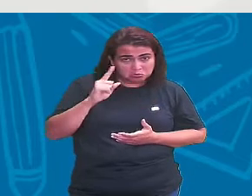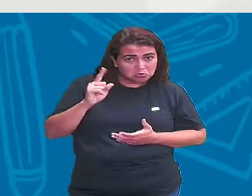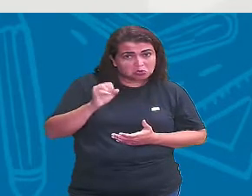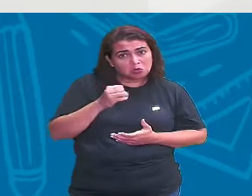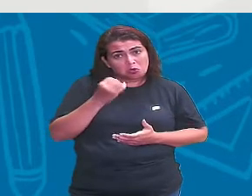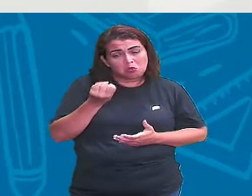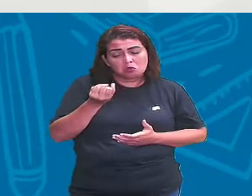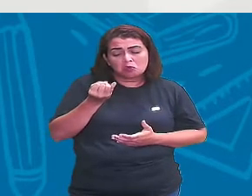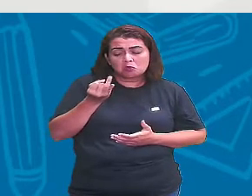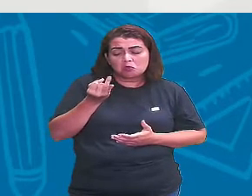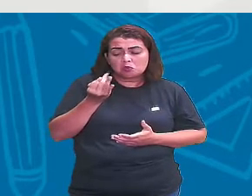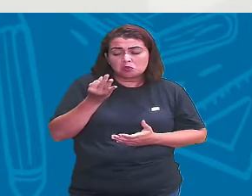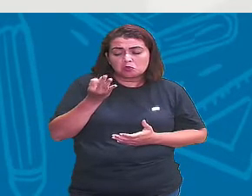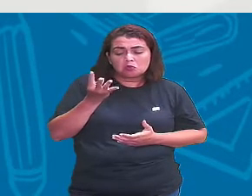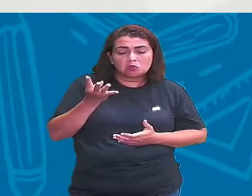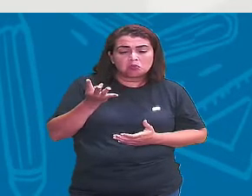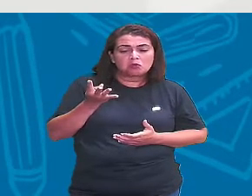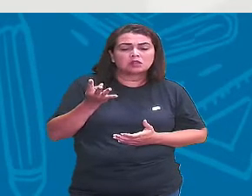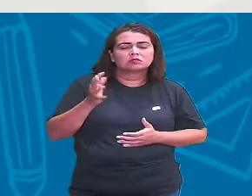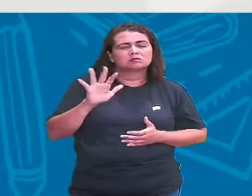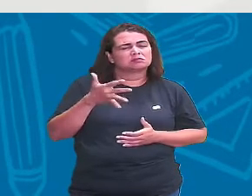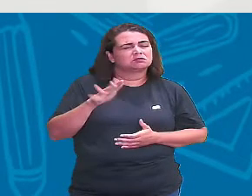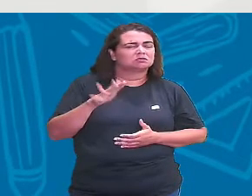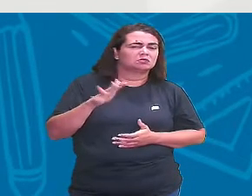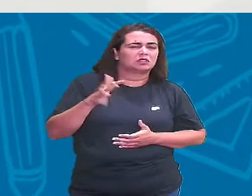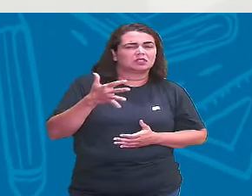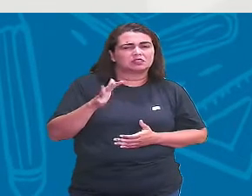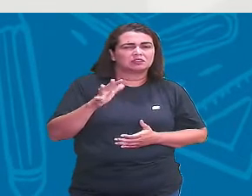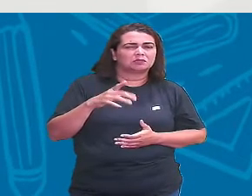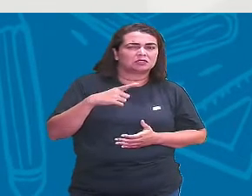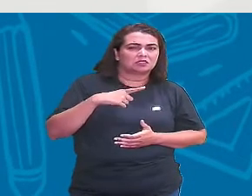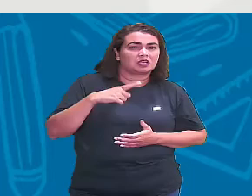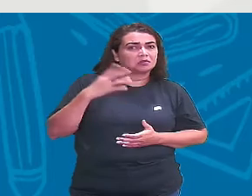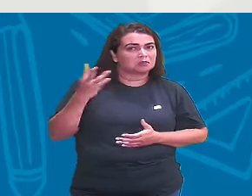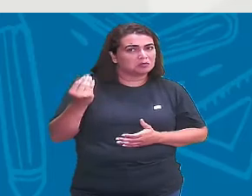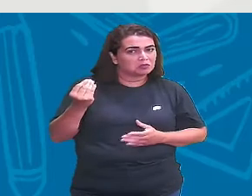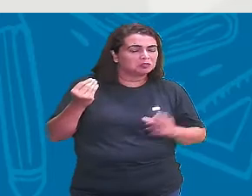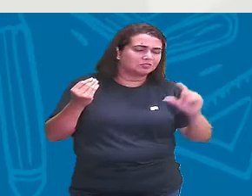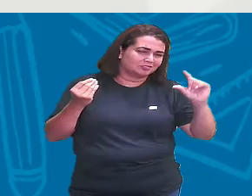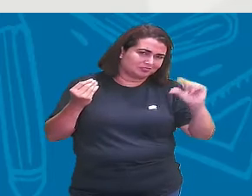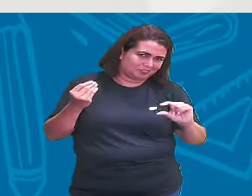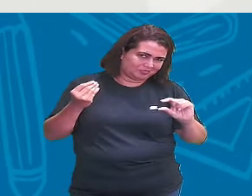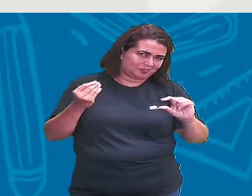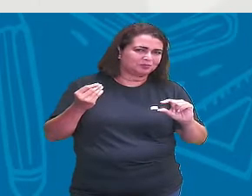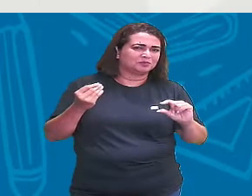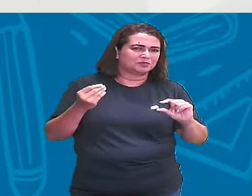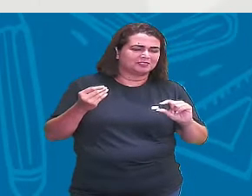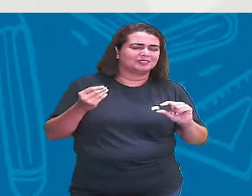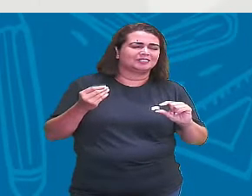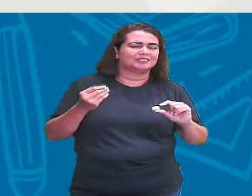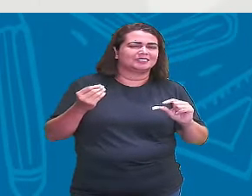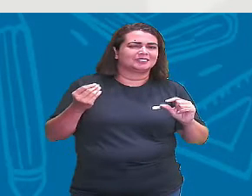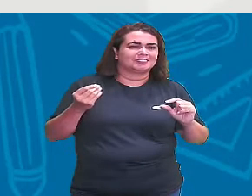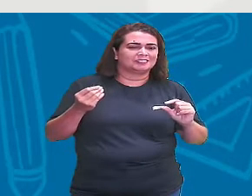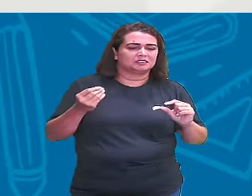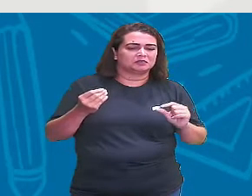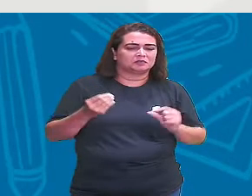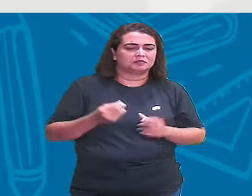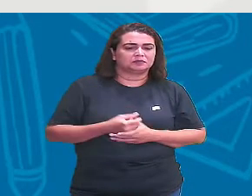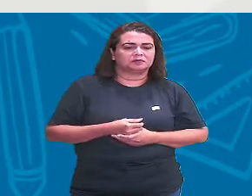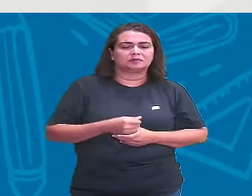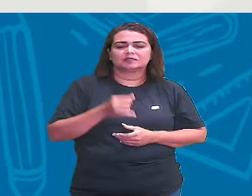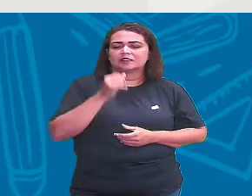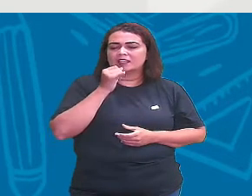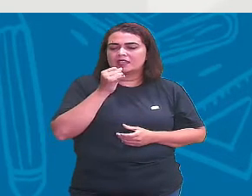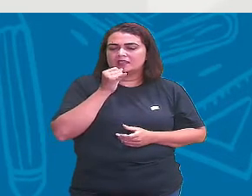quantidade, mas você sabe mais ou menos se tem muito ou pouco, tá certo? Então vamos lá. Por